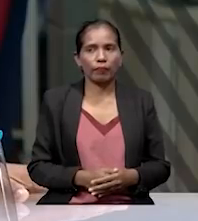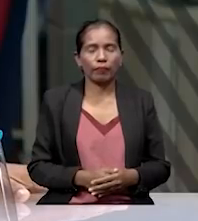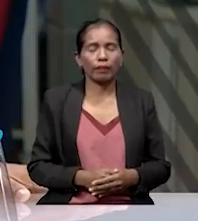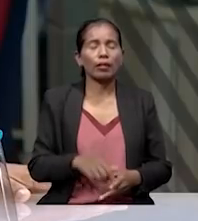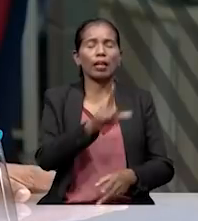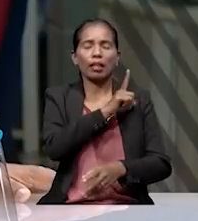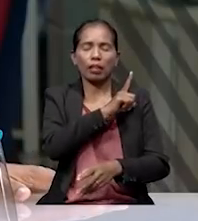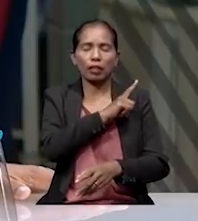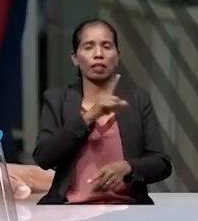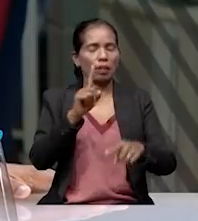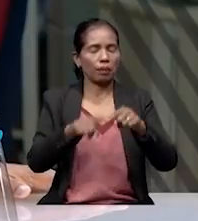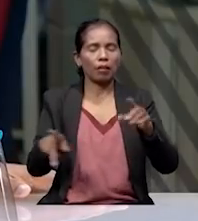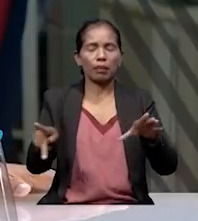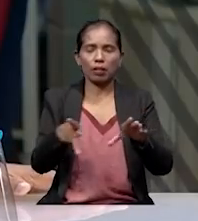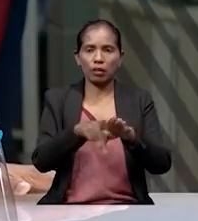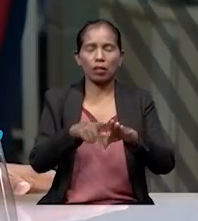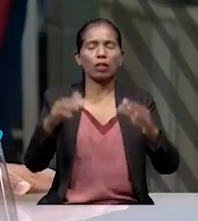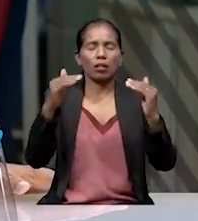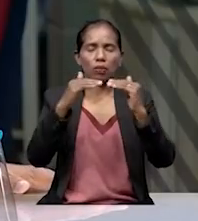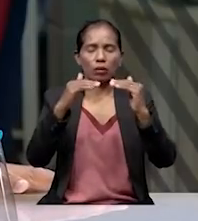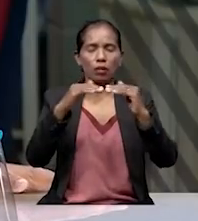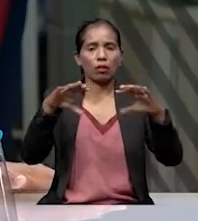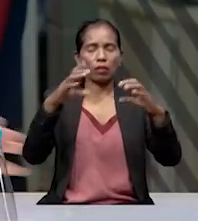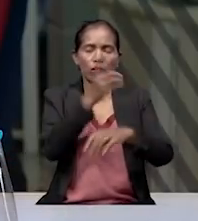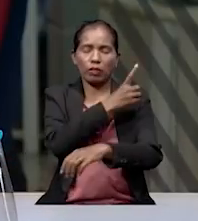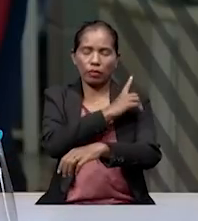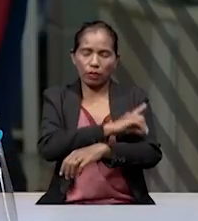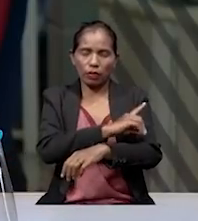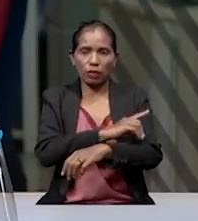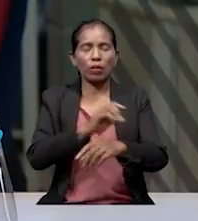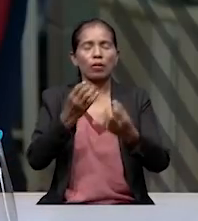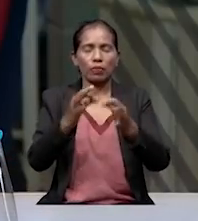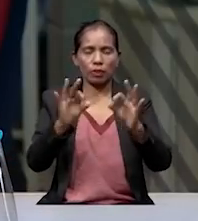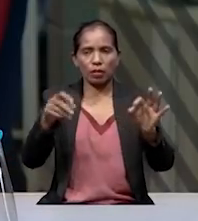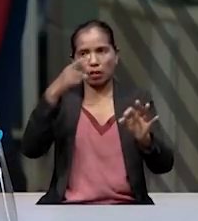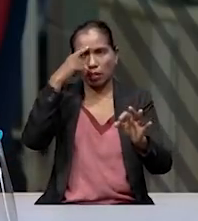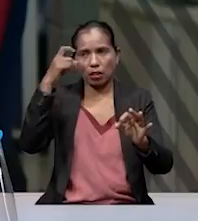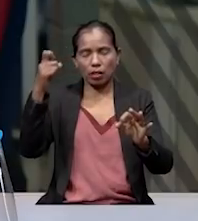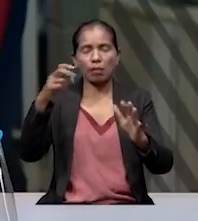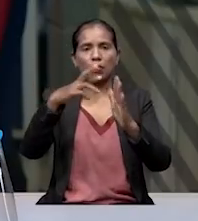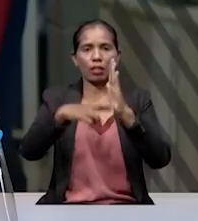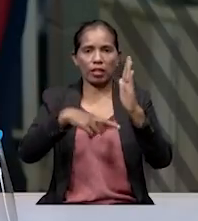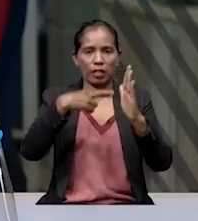Lorena, em Timor-Leste participa em reunião do Conselho Superior de Defesa e Segurança do Roto Tamba Regra.